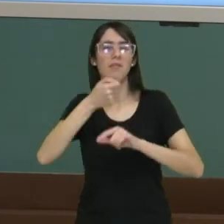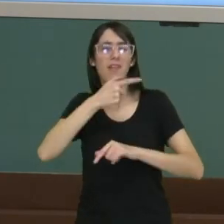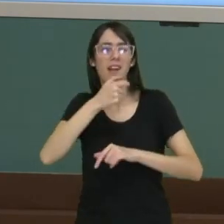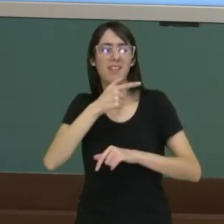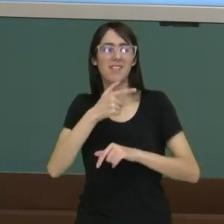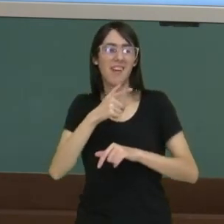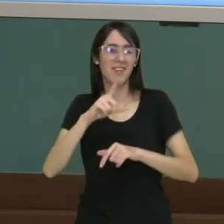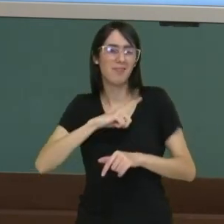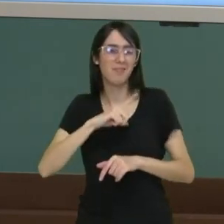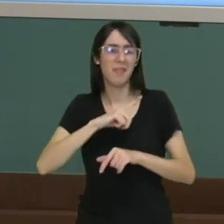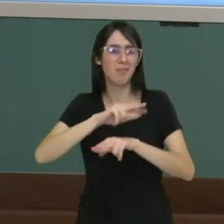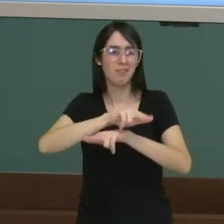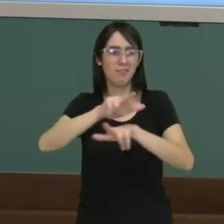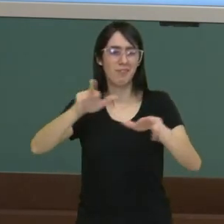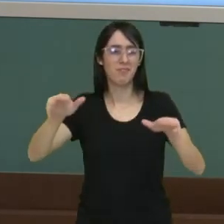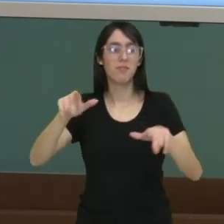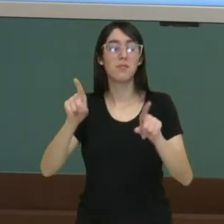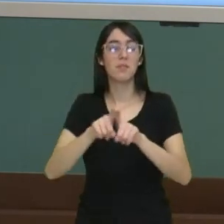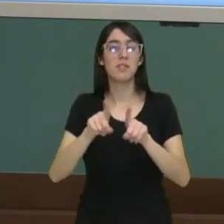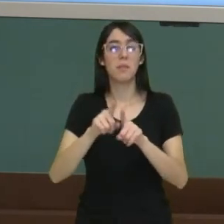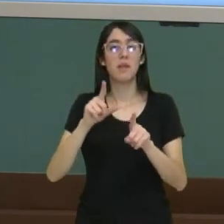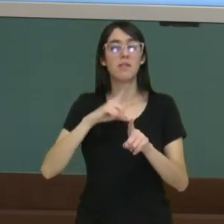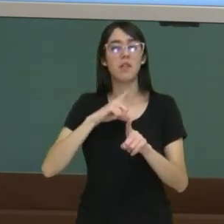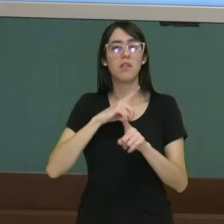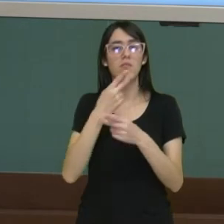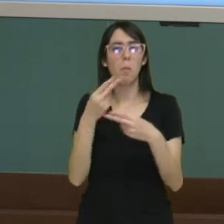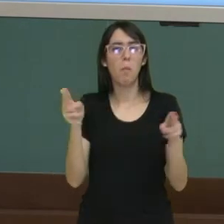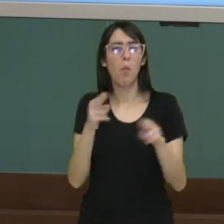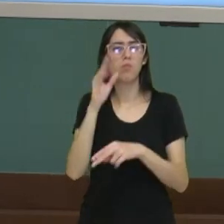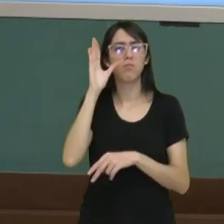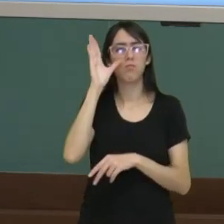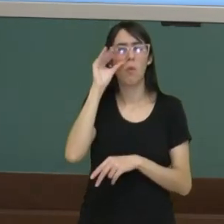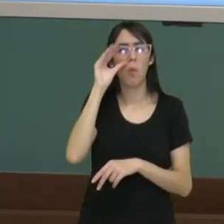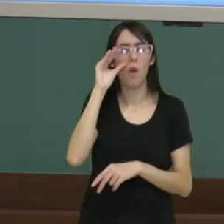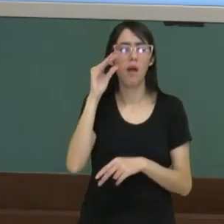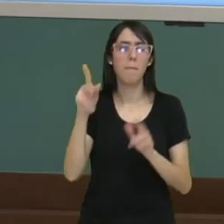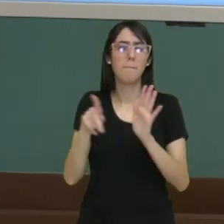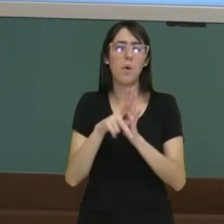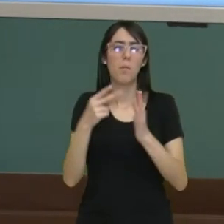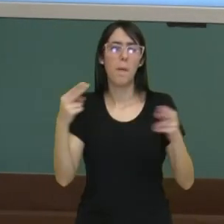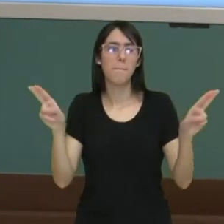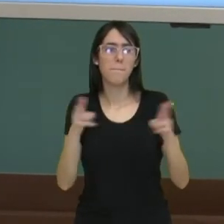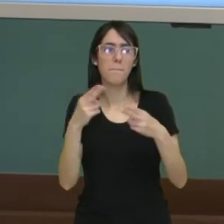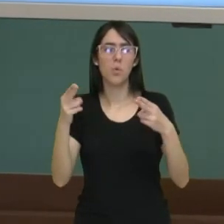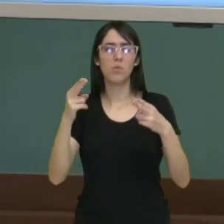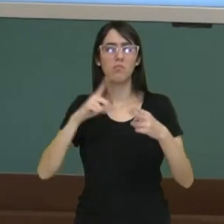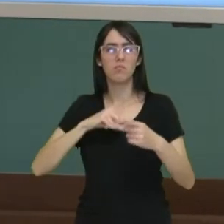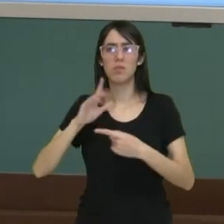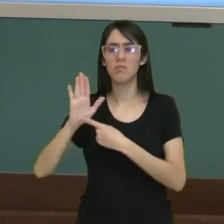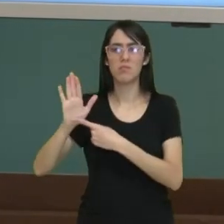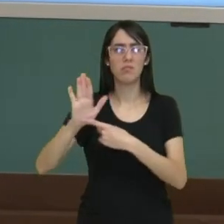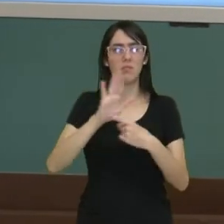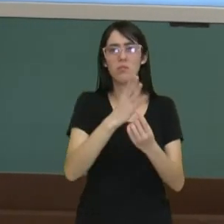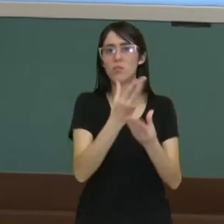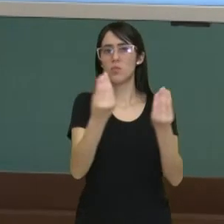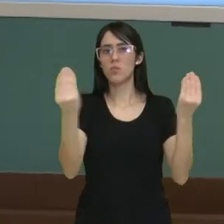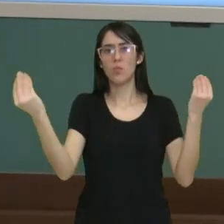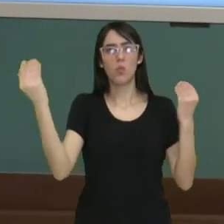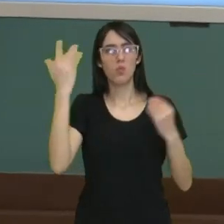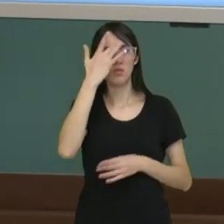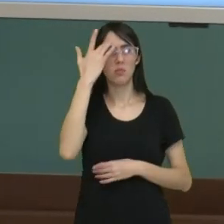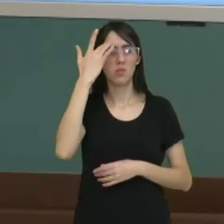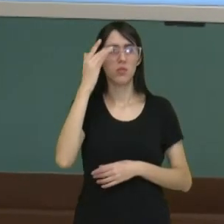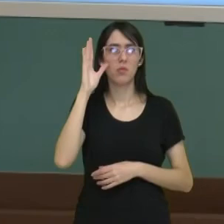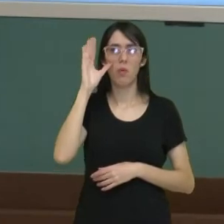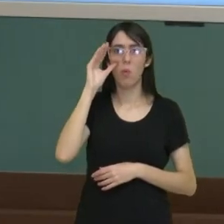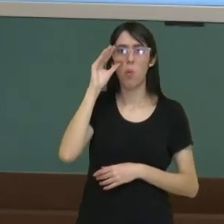do Heber de Boscoli, 1 milhão de melodias, curiosidades musicais, a gente vai ter vários programas que vão se tornar febre,